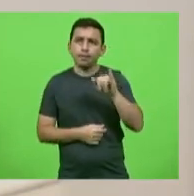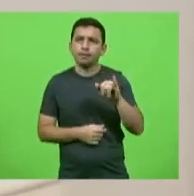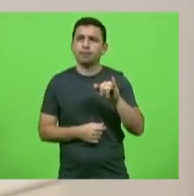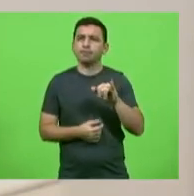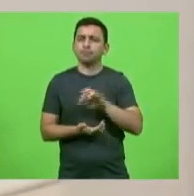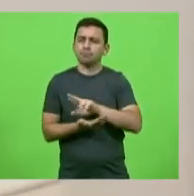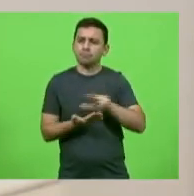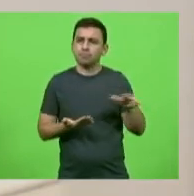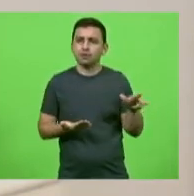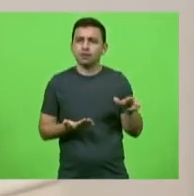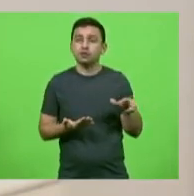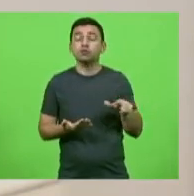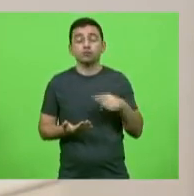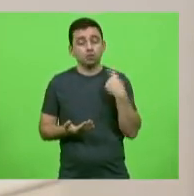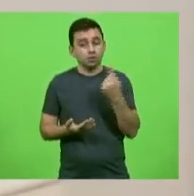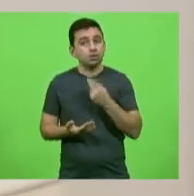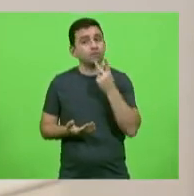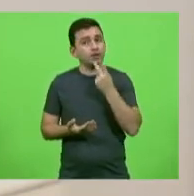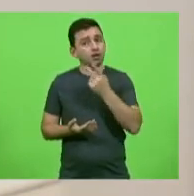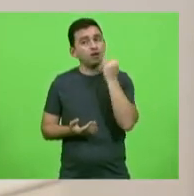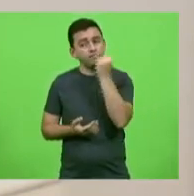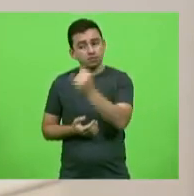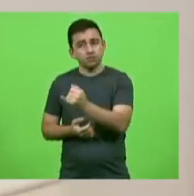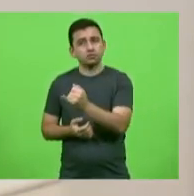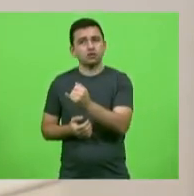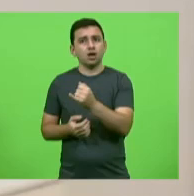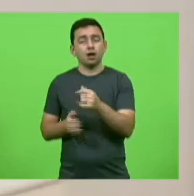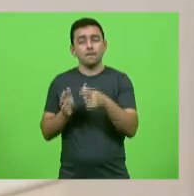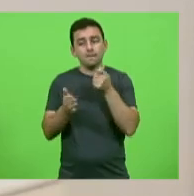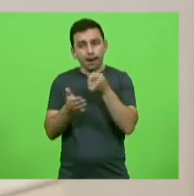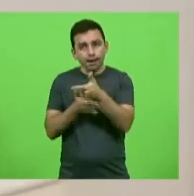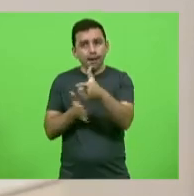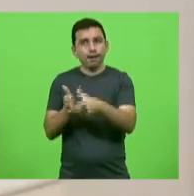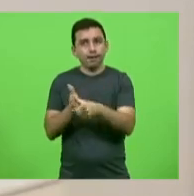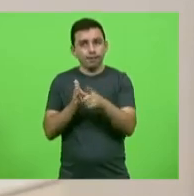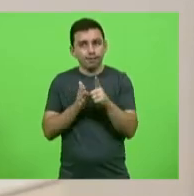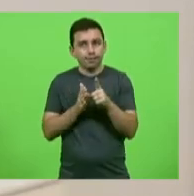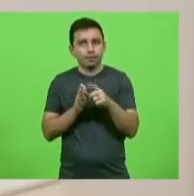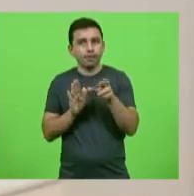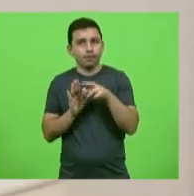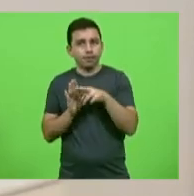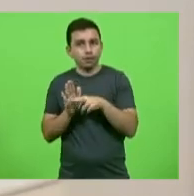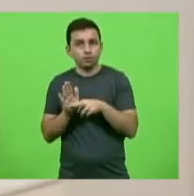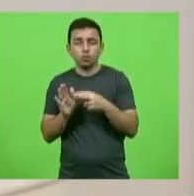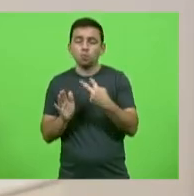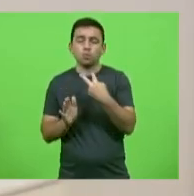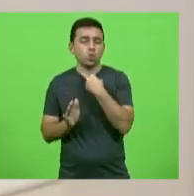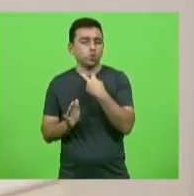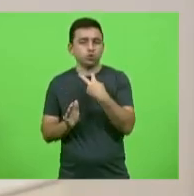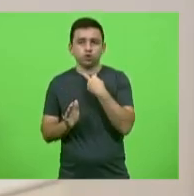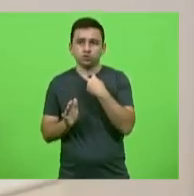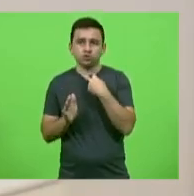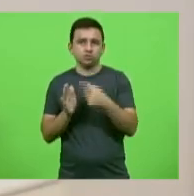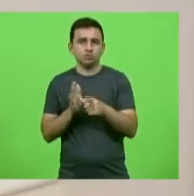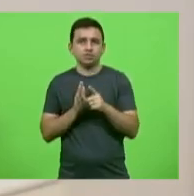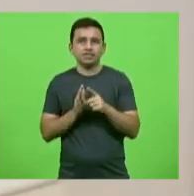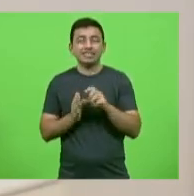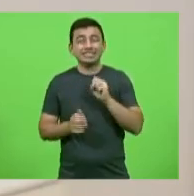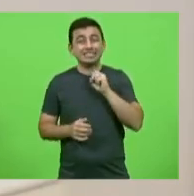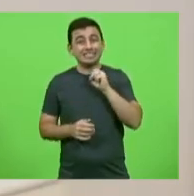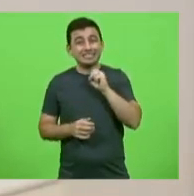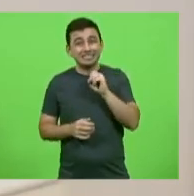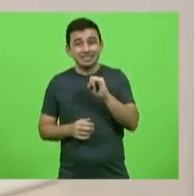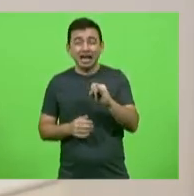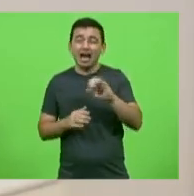nós colocamos para ele é que o pagamento antecipado, via de regra, ele não era possível. Em situações excepcionais,